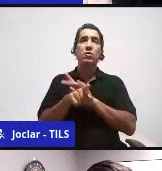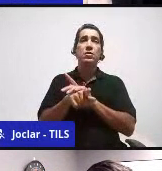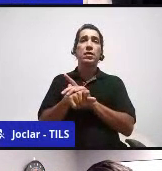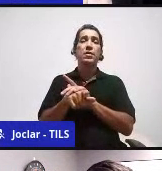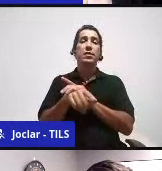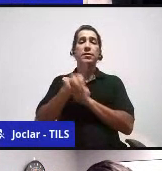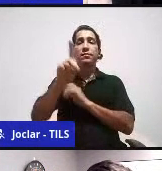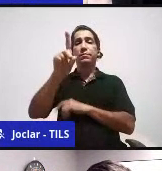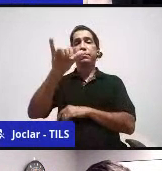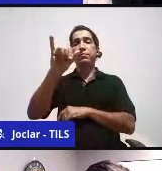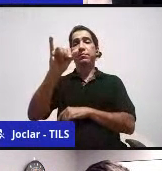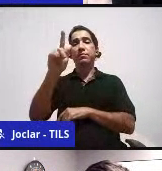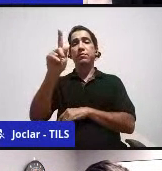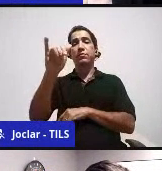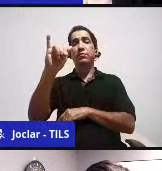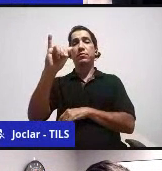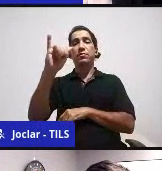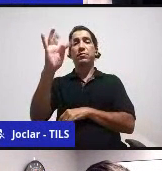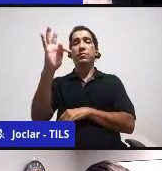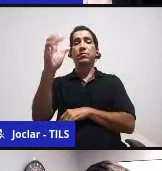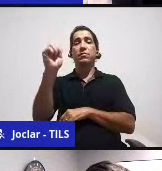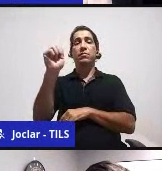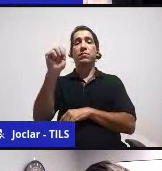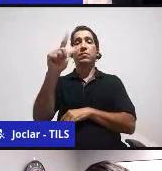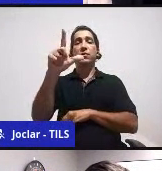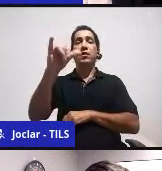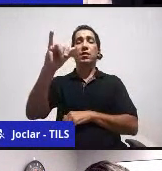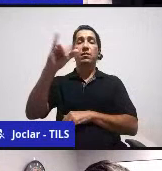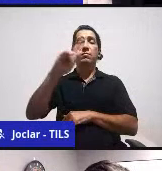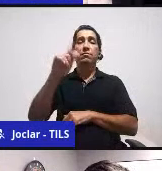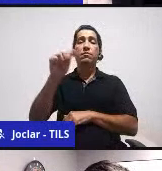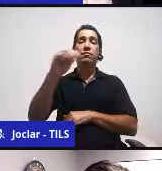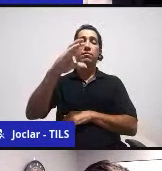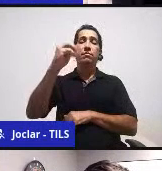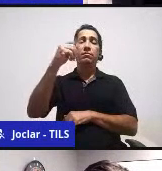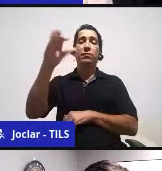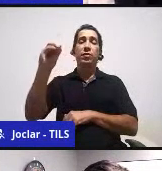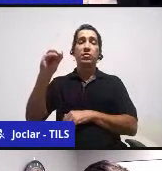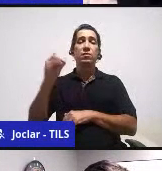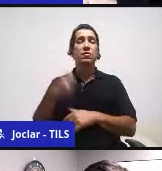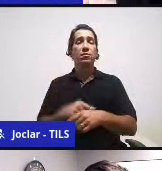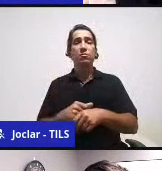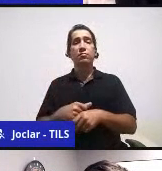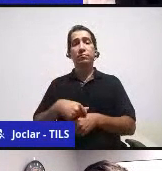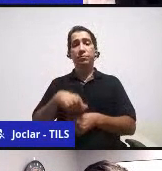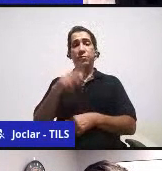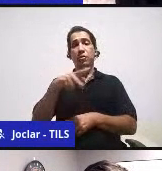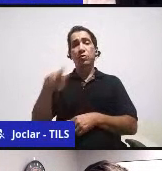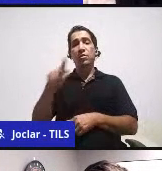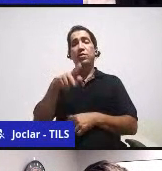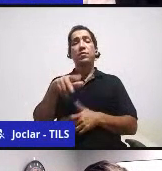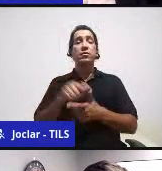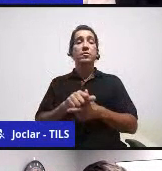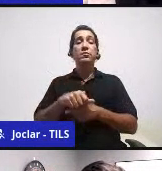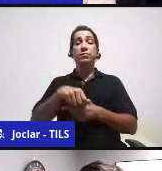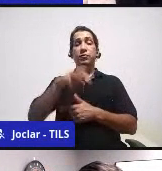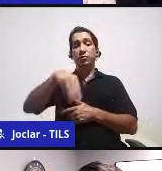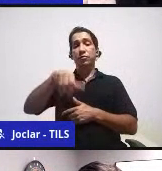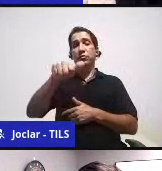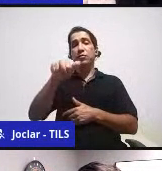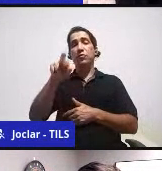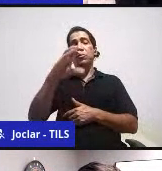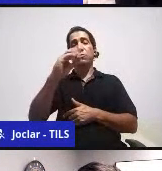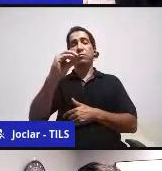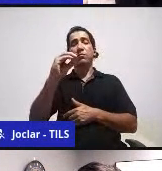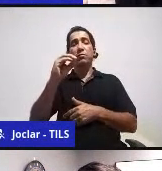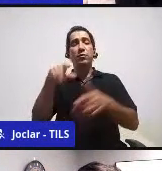para o professor Neri, né? É uma pergunta do professor Marco Antônio. Ele pergunta o seguinte,